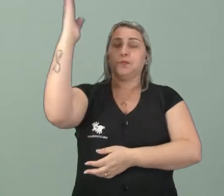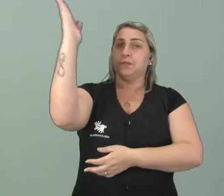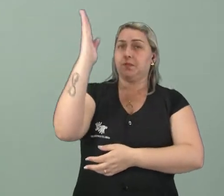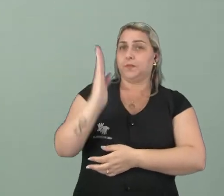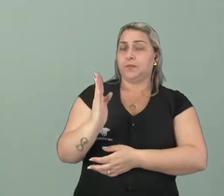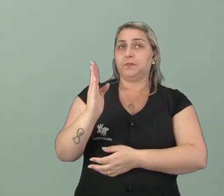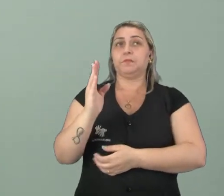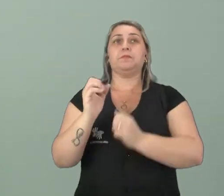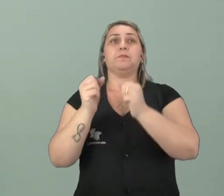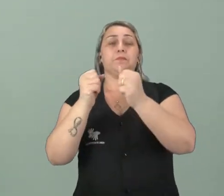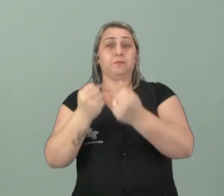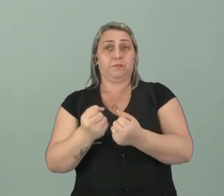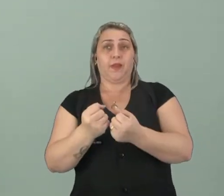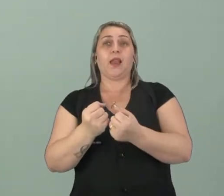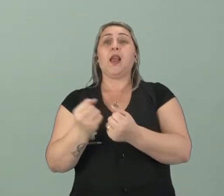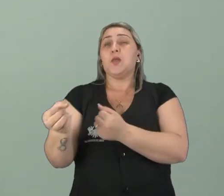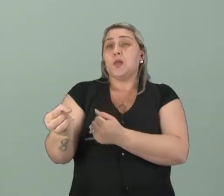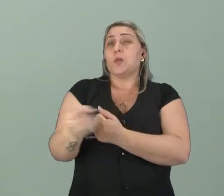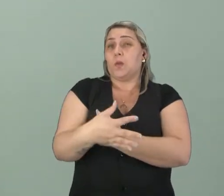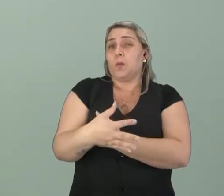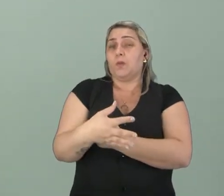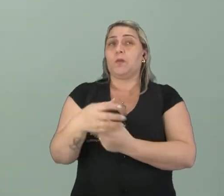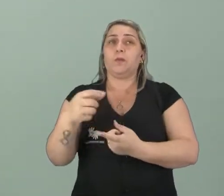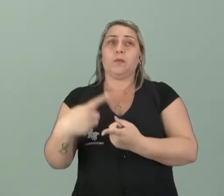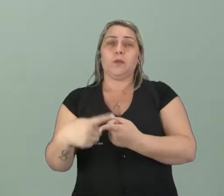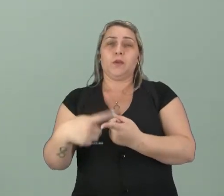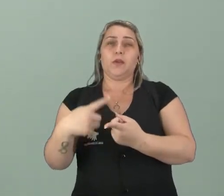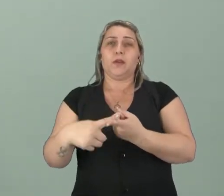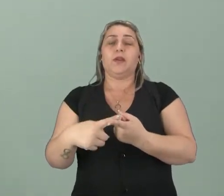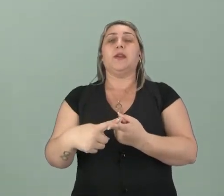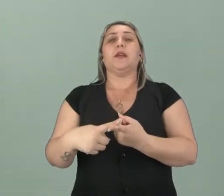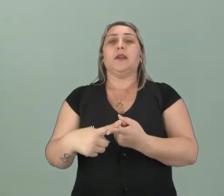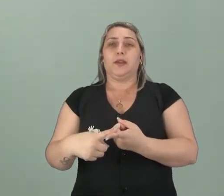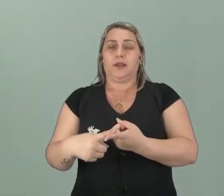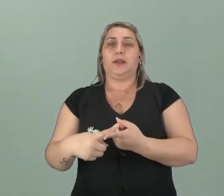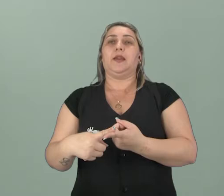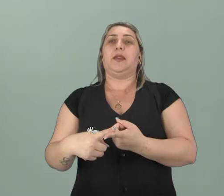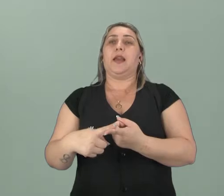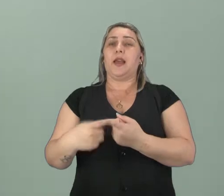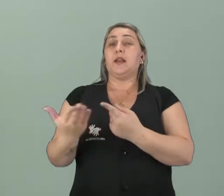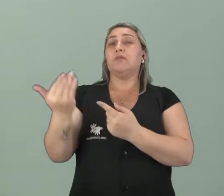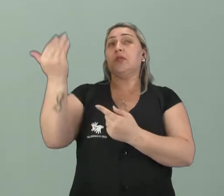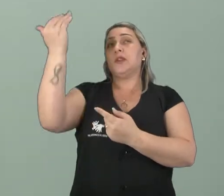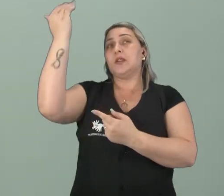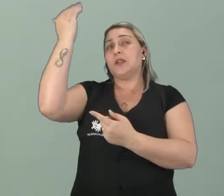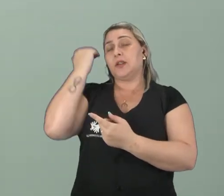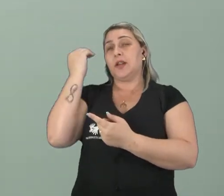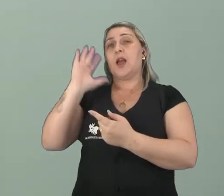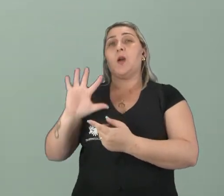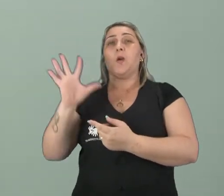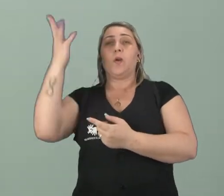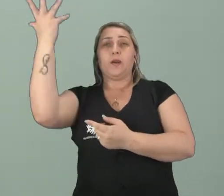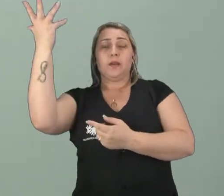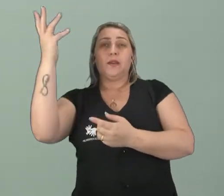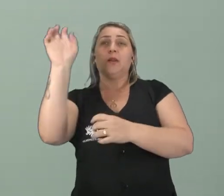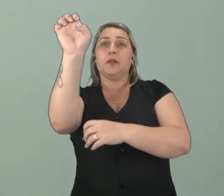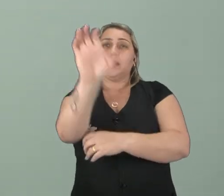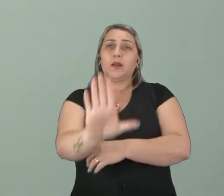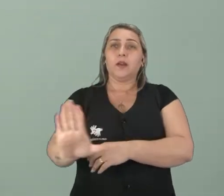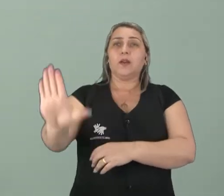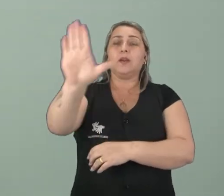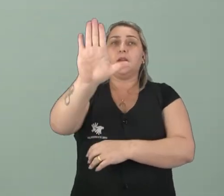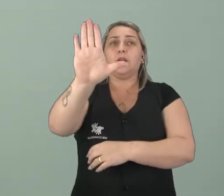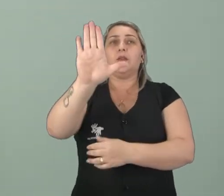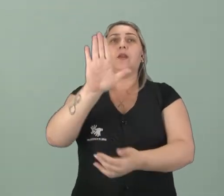Brasil? Podemos dizer que ele é recente, porque de forma muito mais antiga aconteceu na Europa,